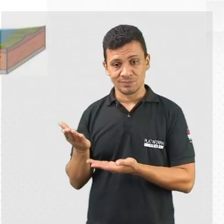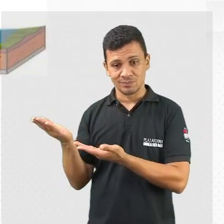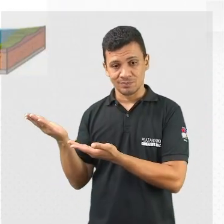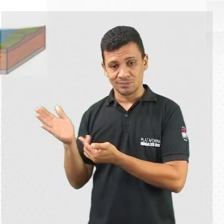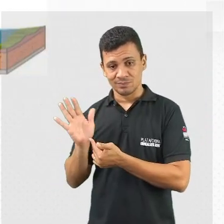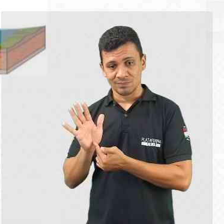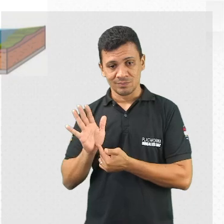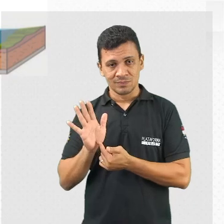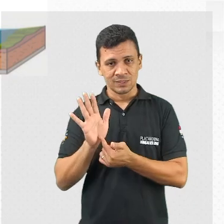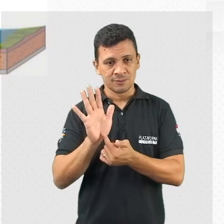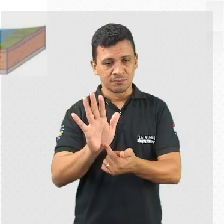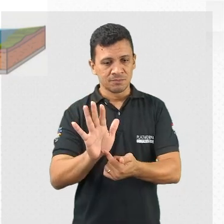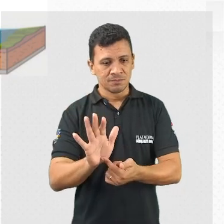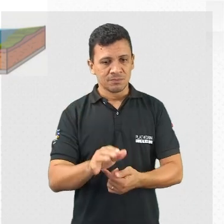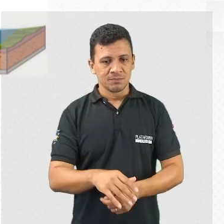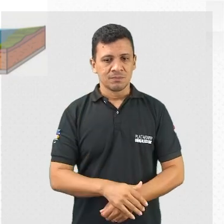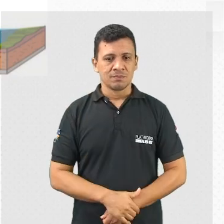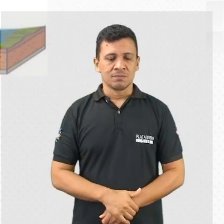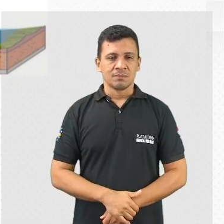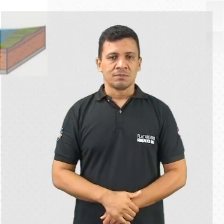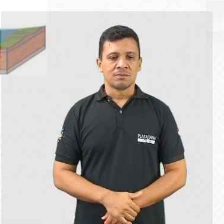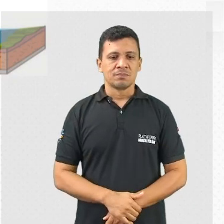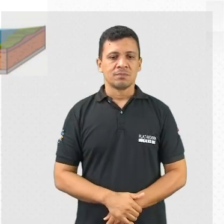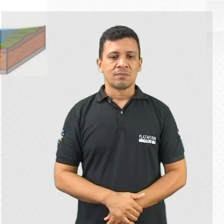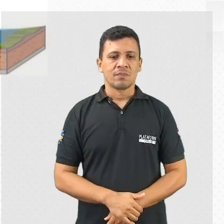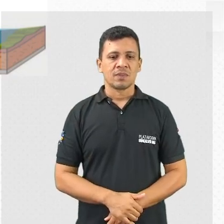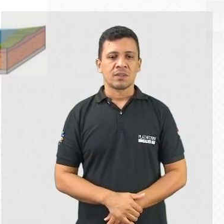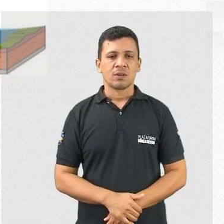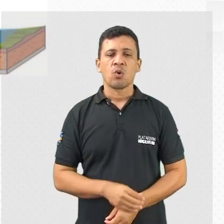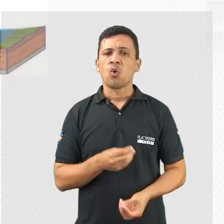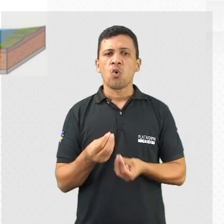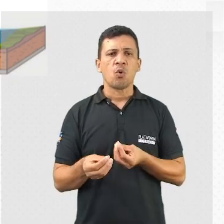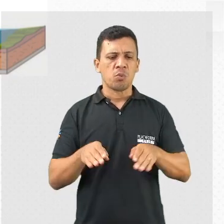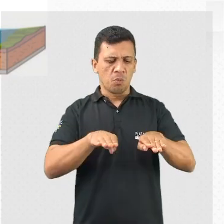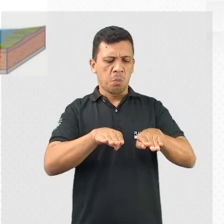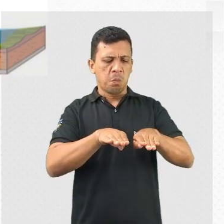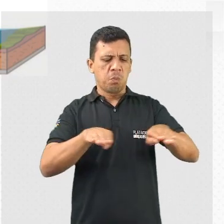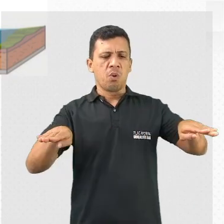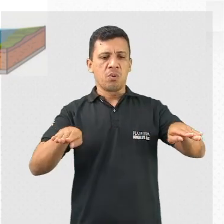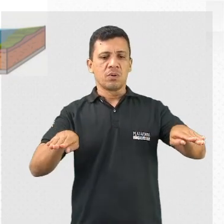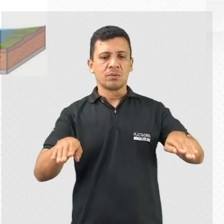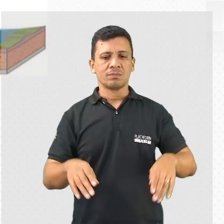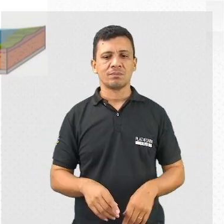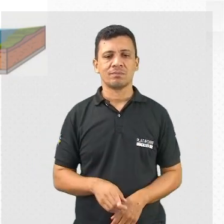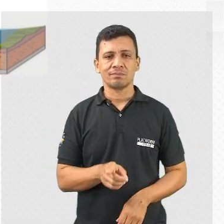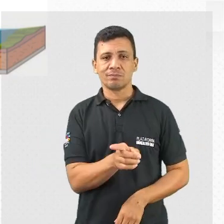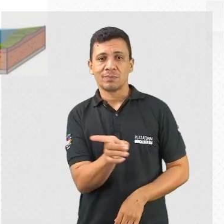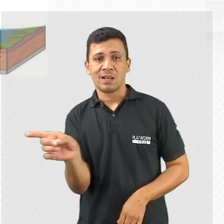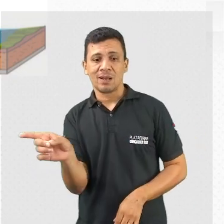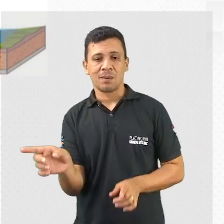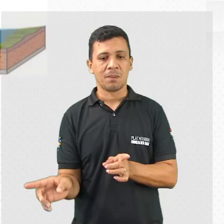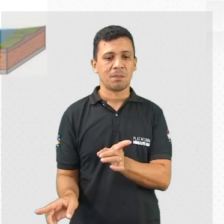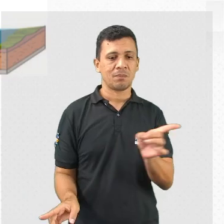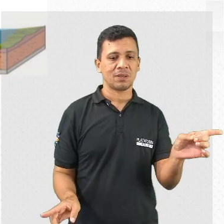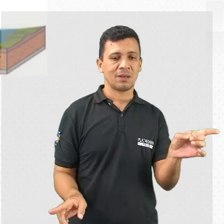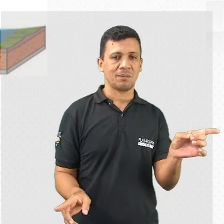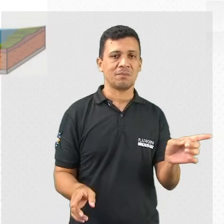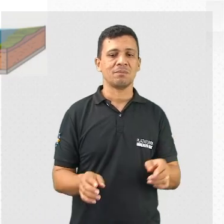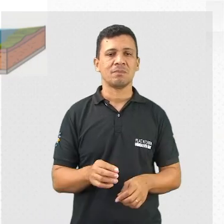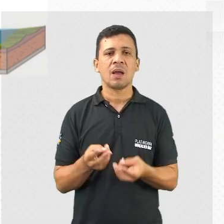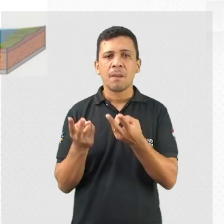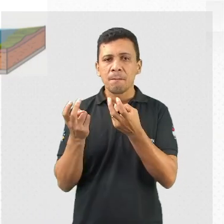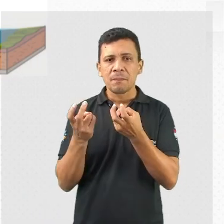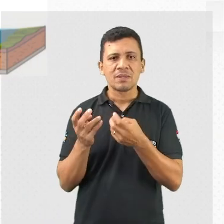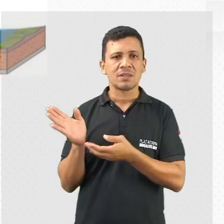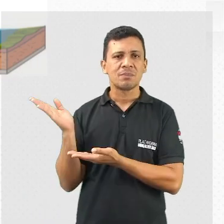Essa aqui imagem aqui fica até mais fácil para tu perceber. Então, limites divergentes. Olha o movimentinho da seta. setinha 1, setinha 2, setinha 1, setinha 2.